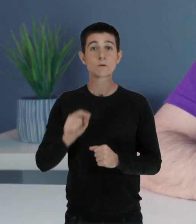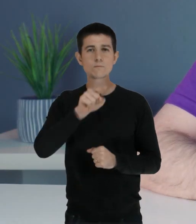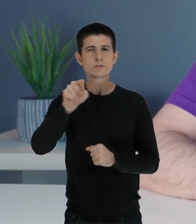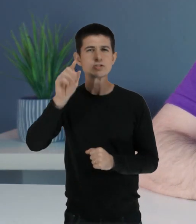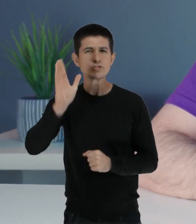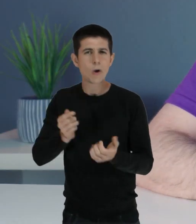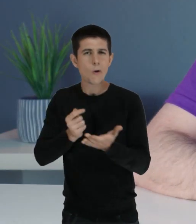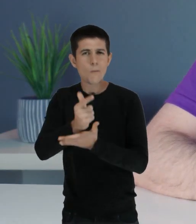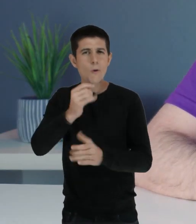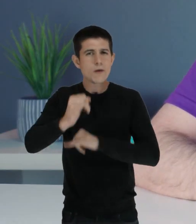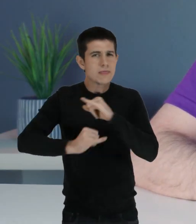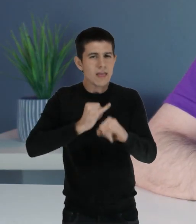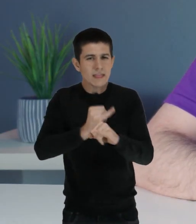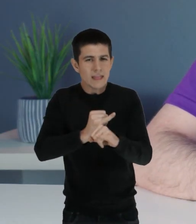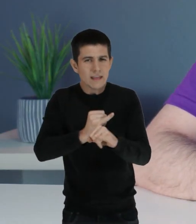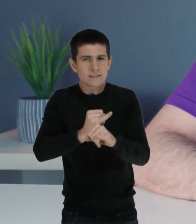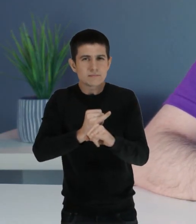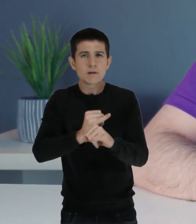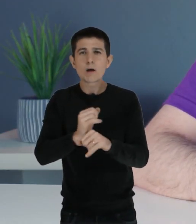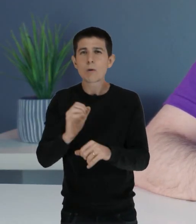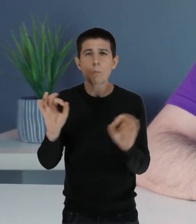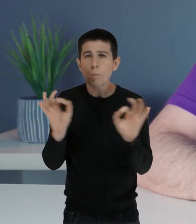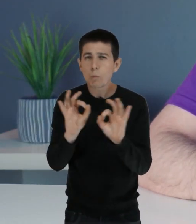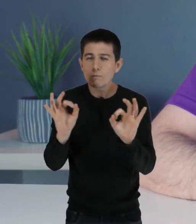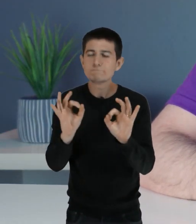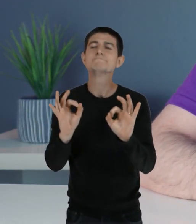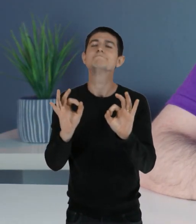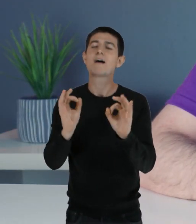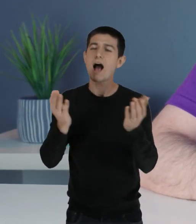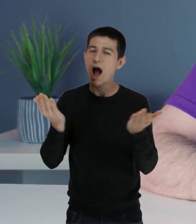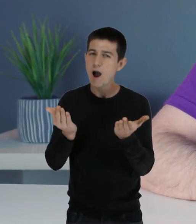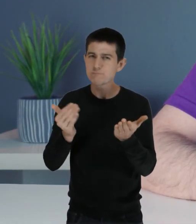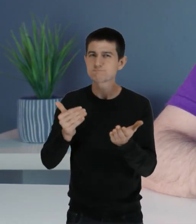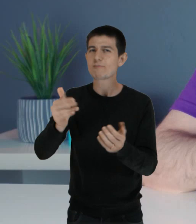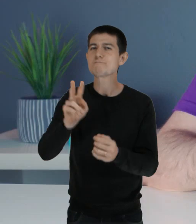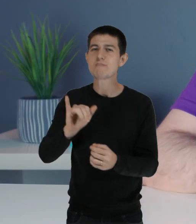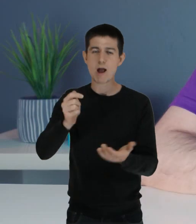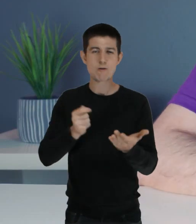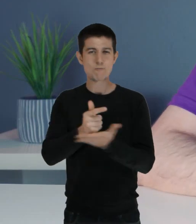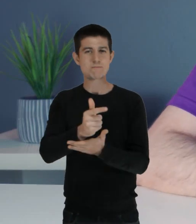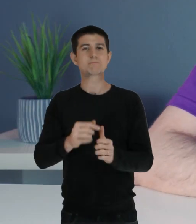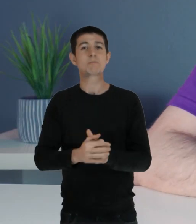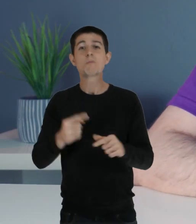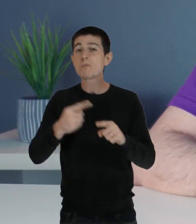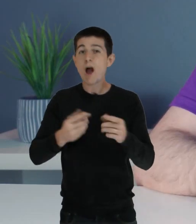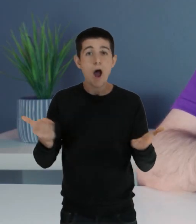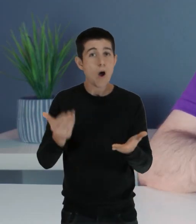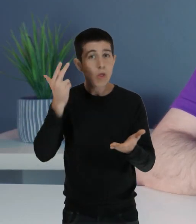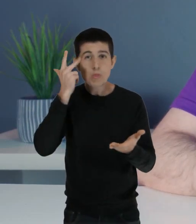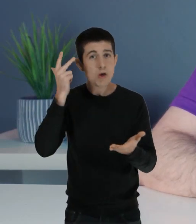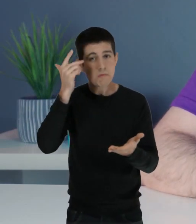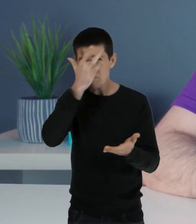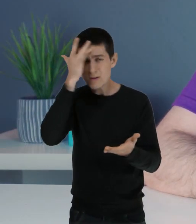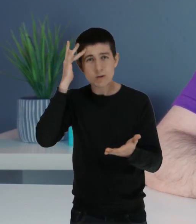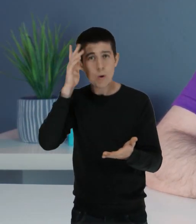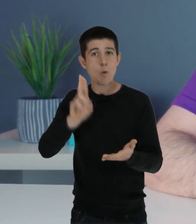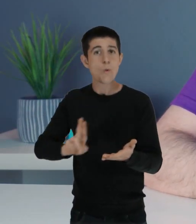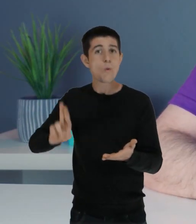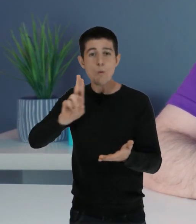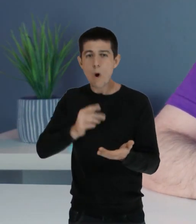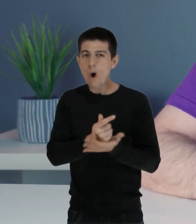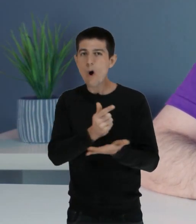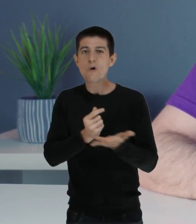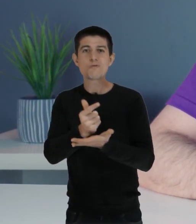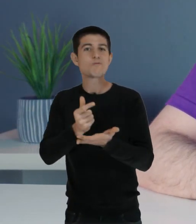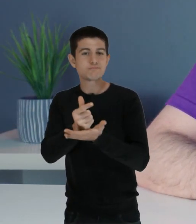Você já comprou alguma coisa pela internet? Se ainda não comprou, eu te garanto que vai comprar. Isso porque as compras online estão cada vez mais comuns